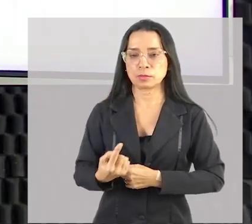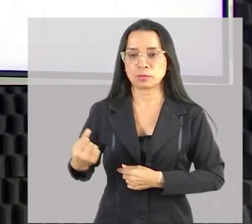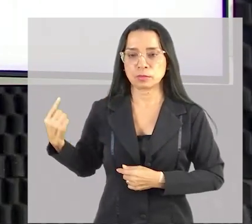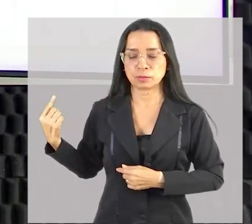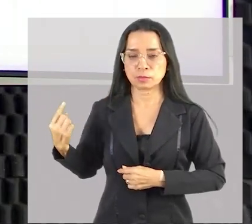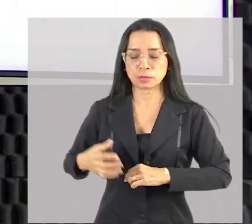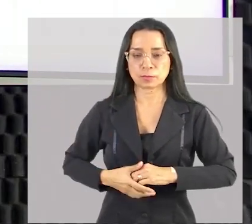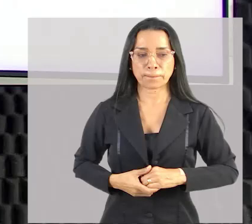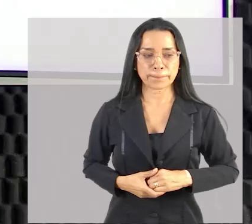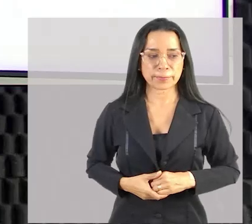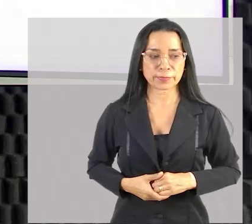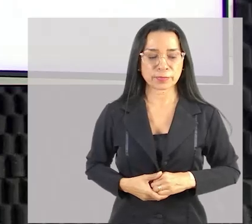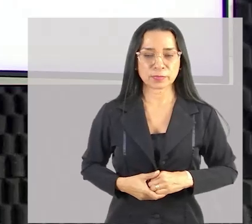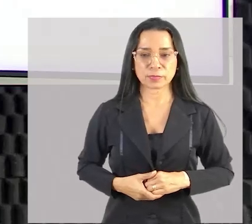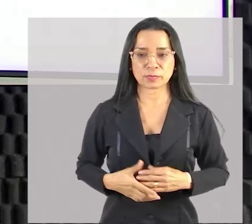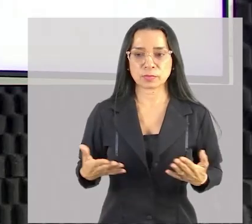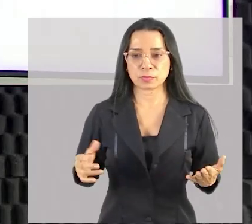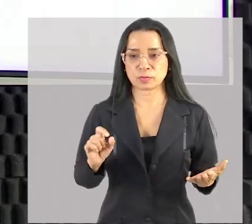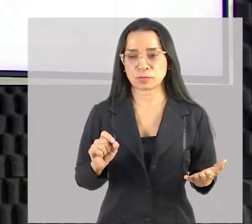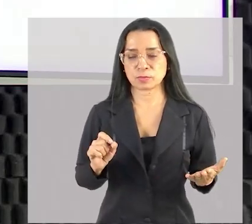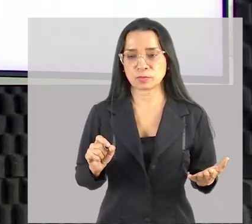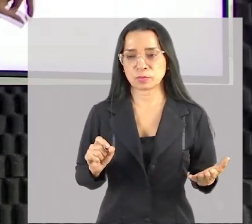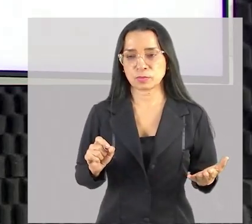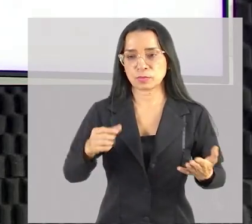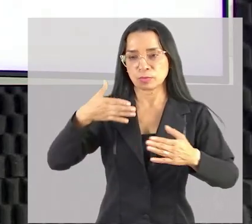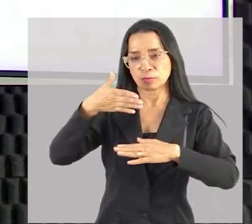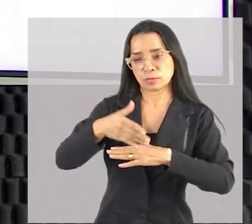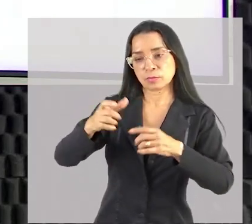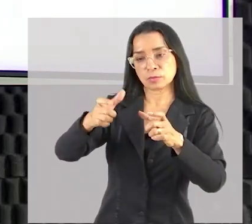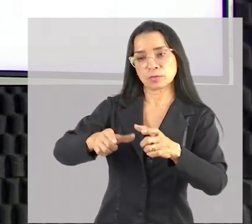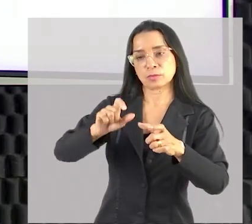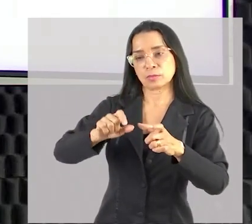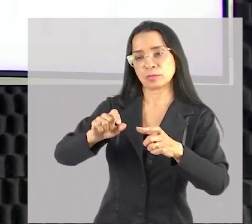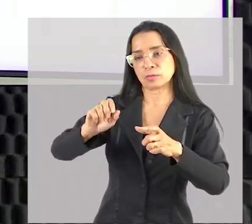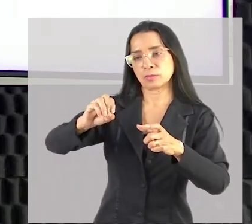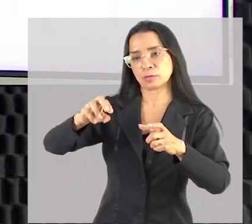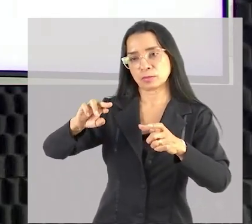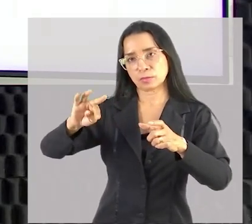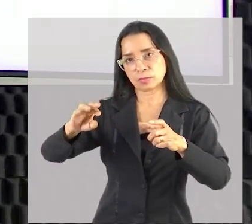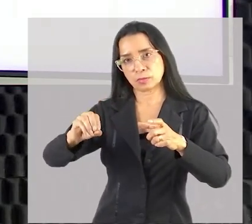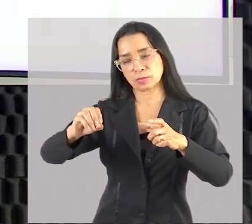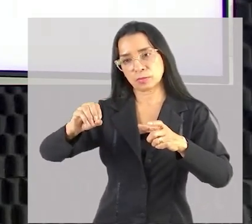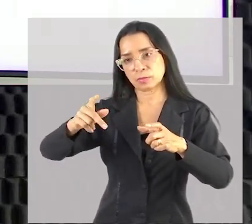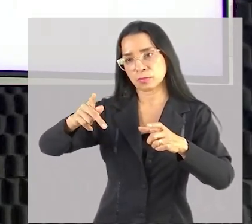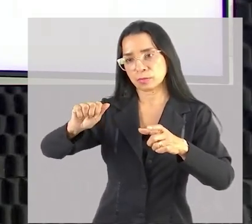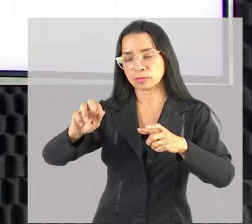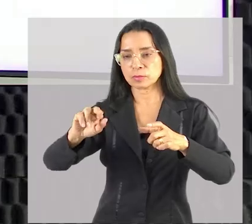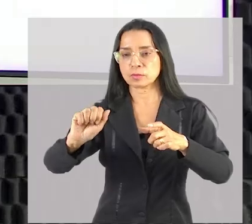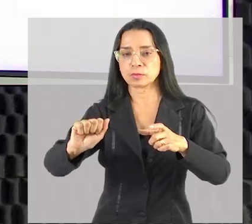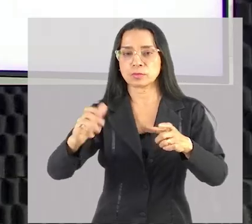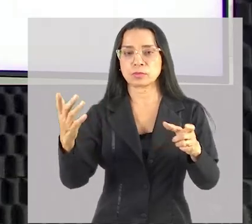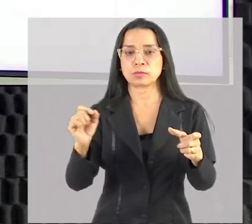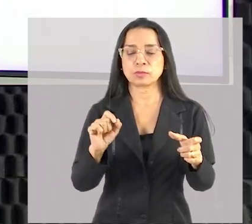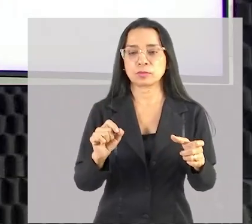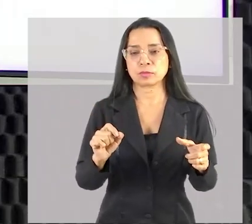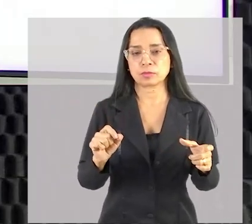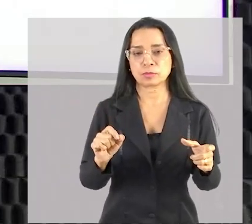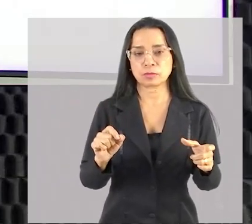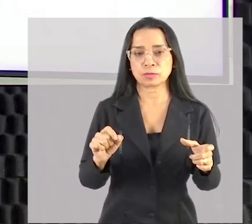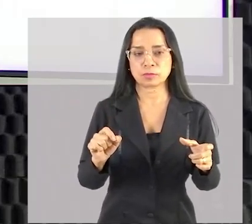posição ortopara. Entrei na posição ortopara. O que você está vendo no quadro não é uma neutralização.